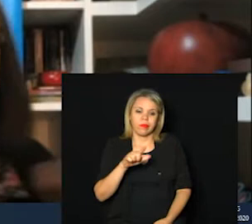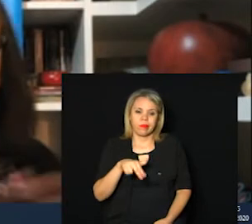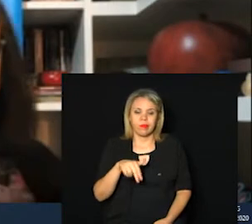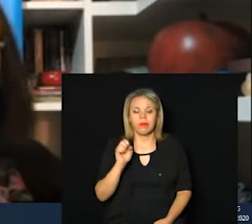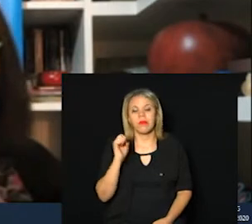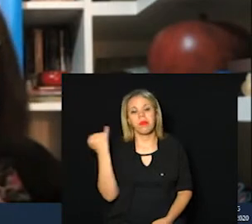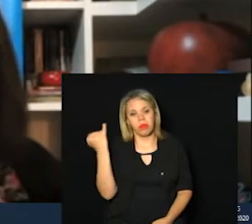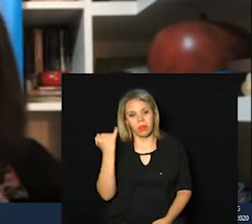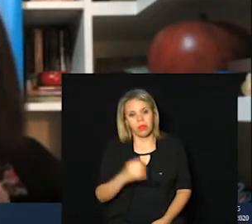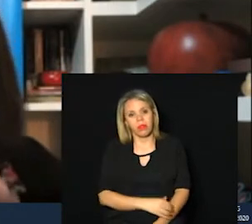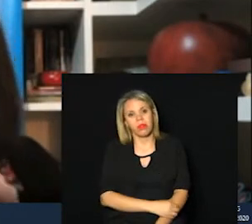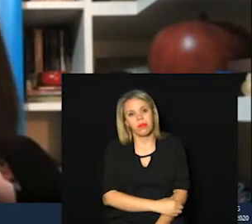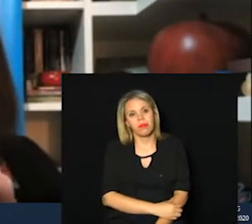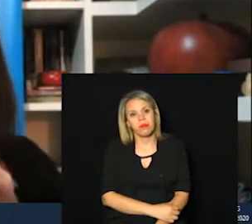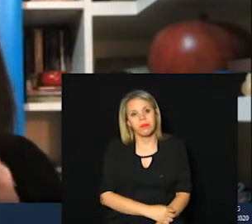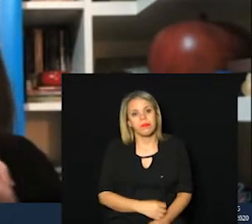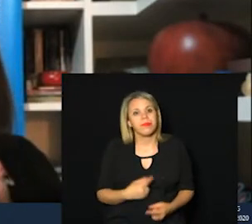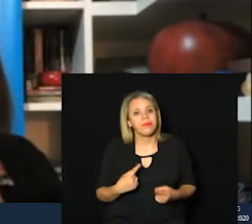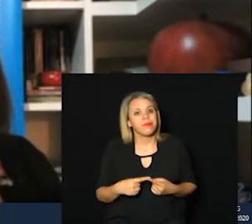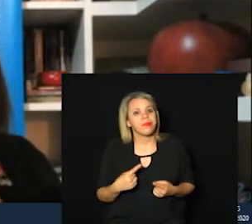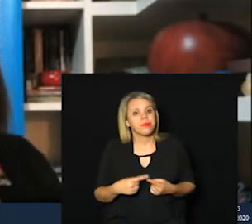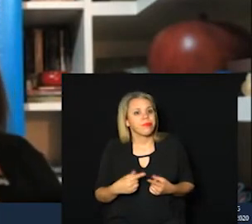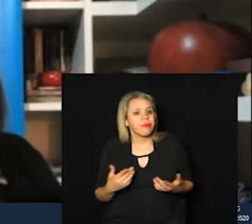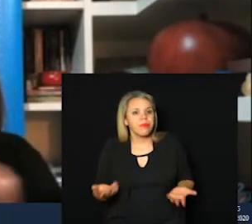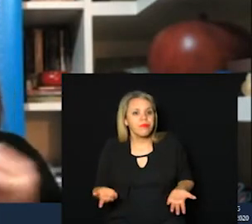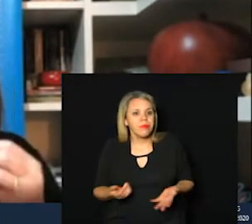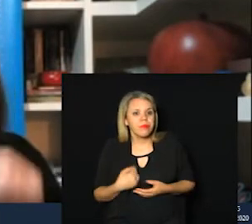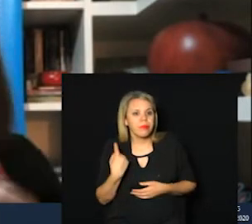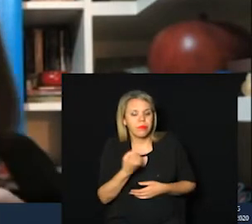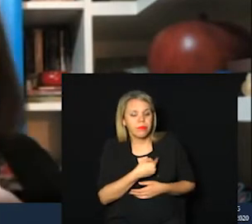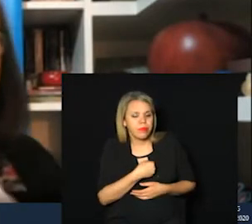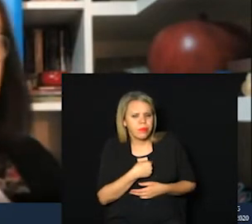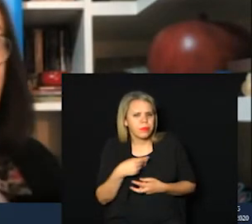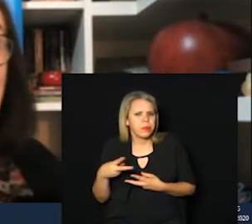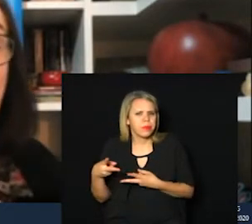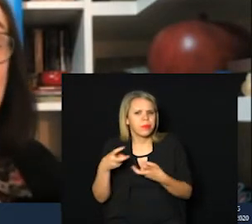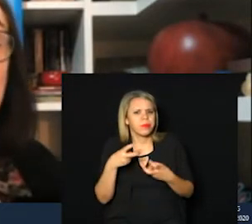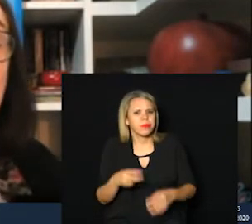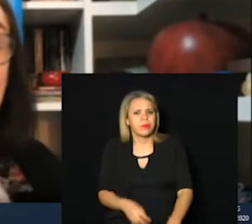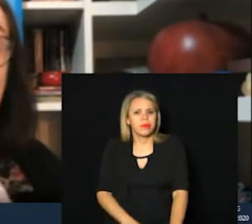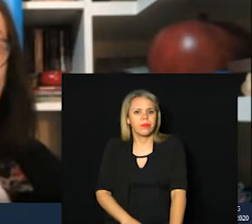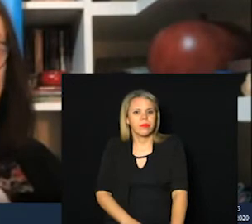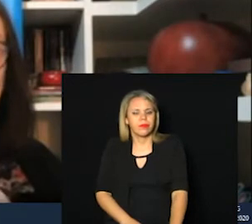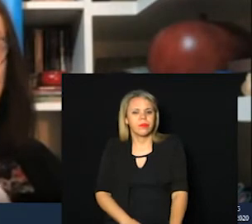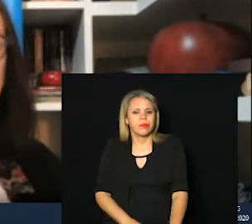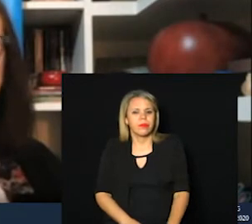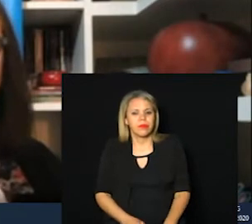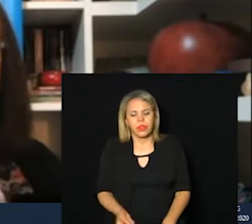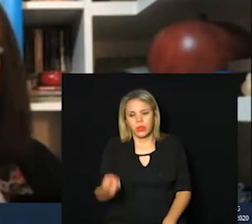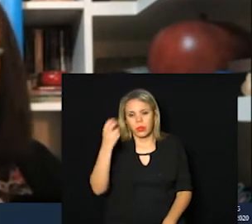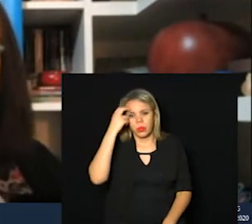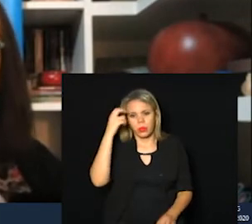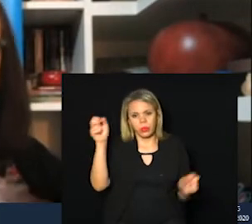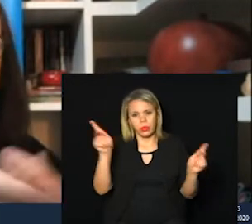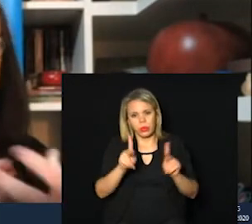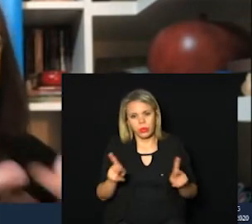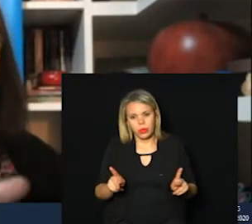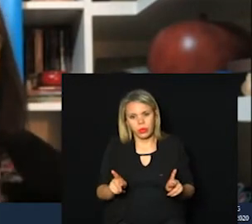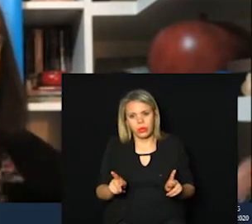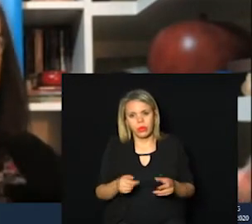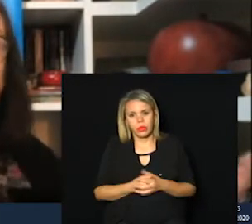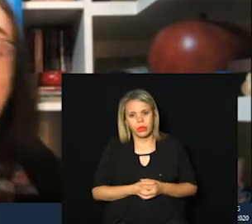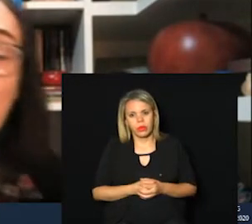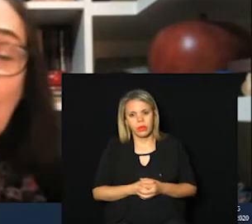importantes, porque nós percebemos que cultura de paz, por ser um conjunto